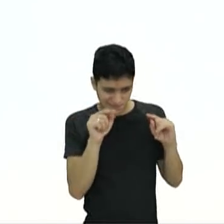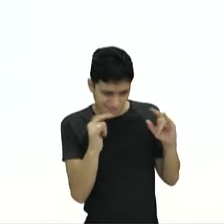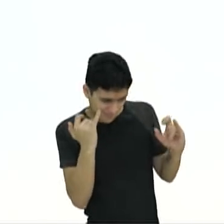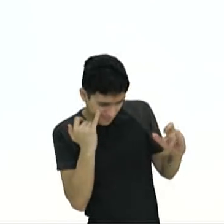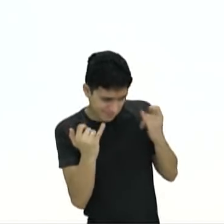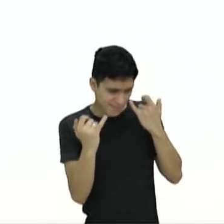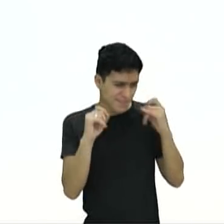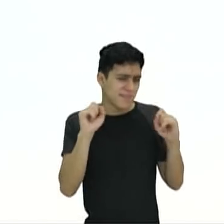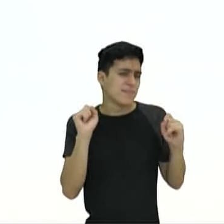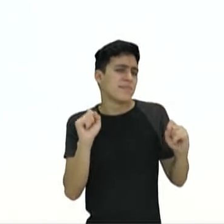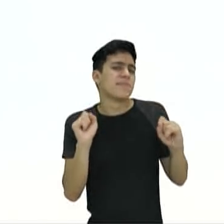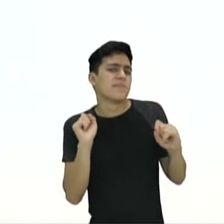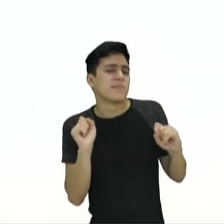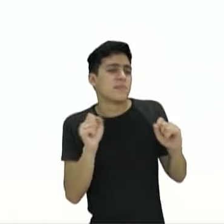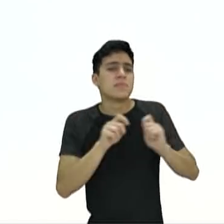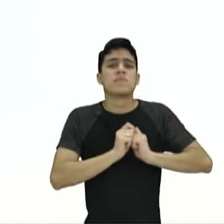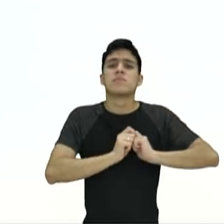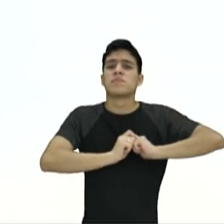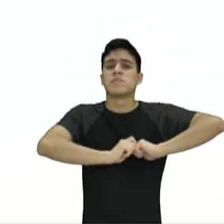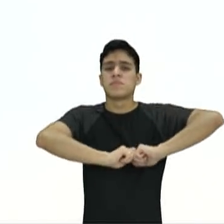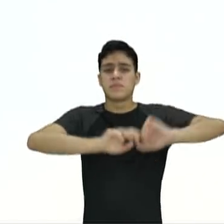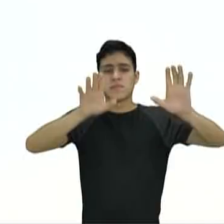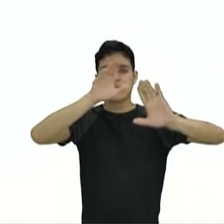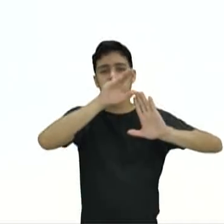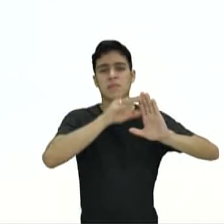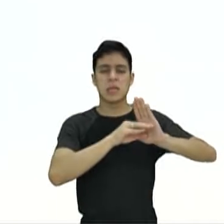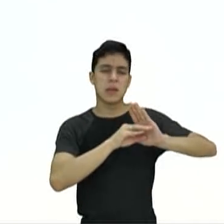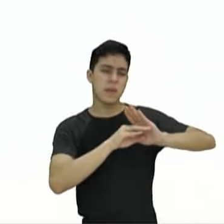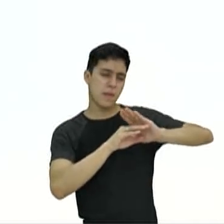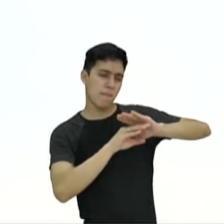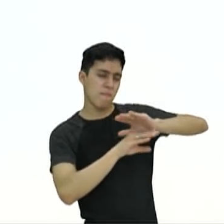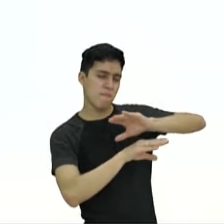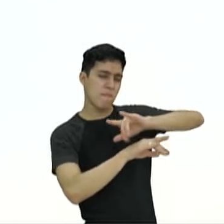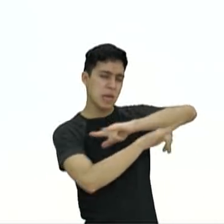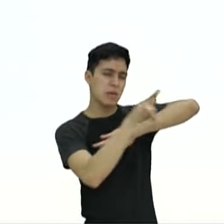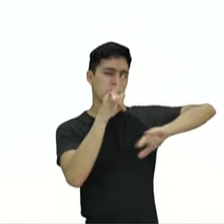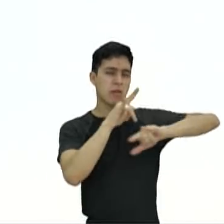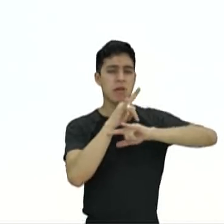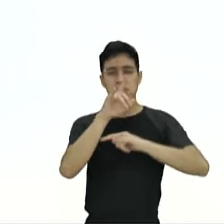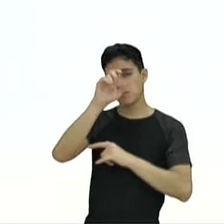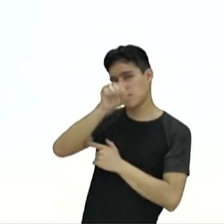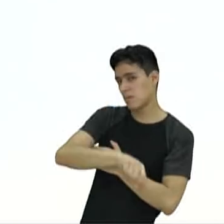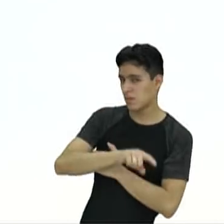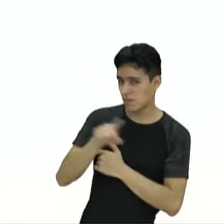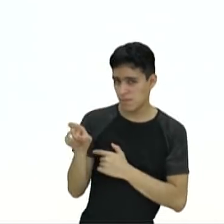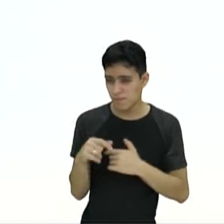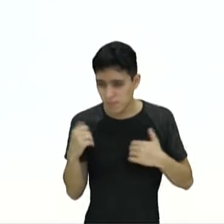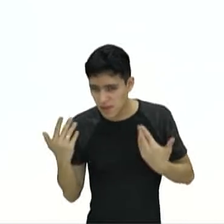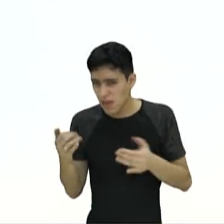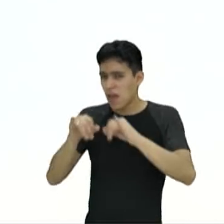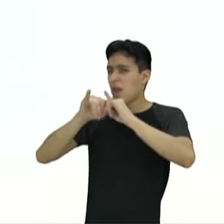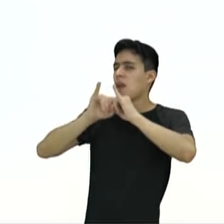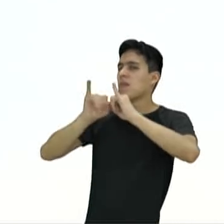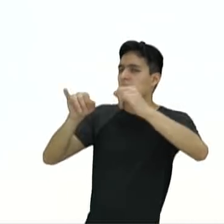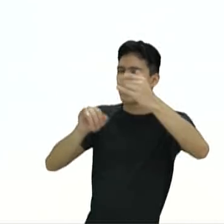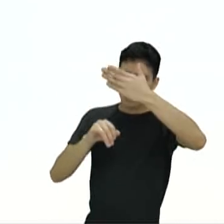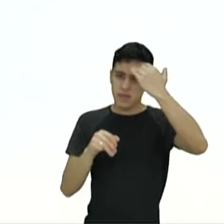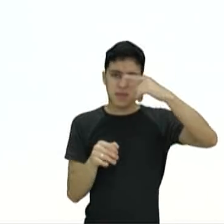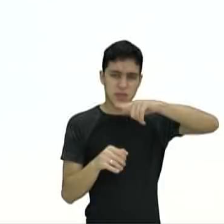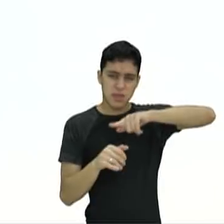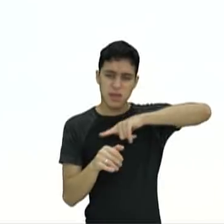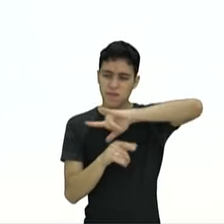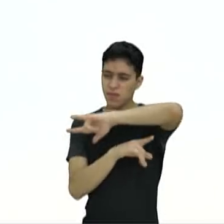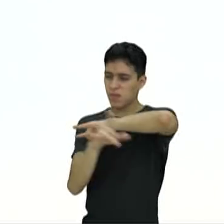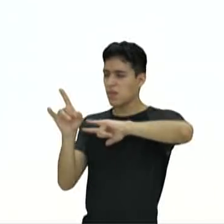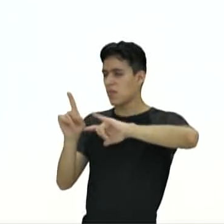notícia pode ter disseminado conteúdo manipulado? Sim ou não, por quê? Essa notícia teve alguma manipulação,